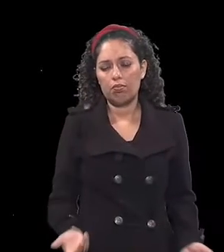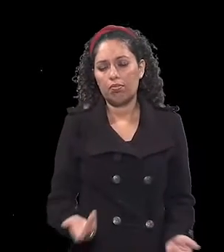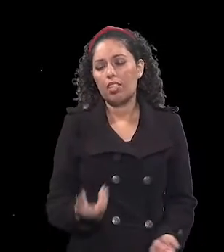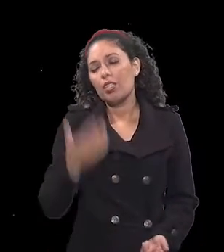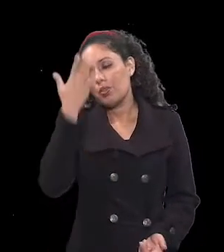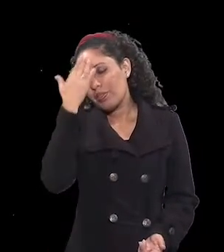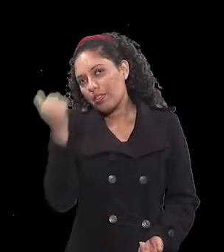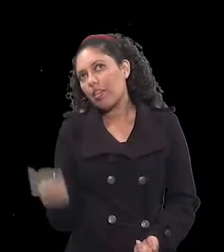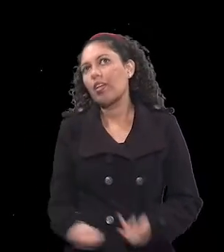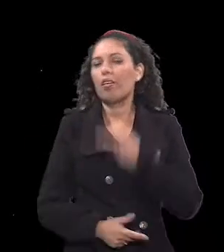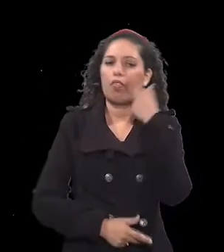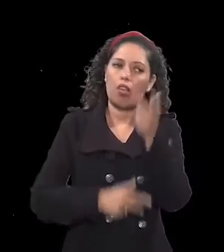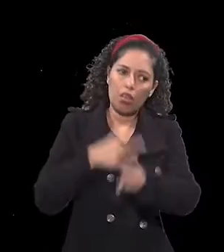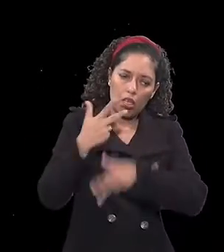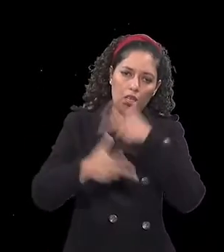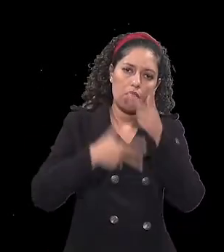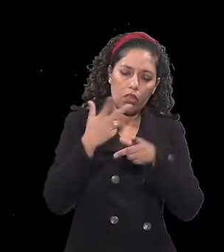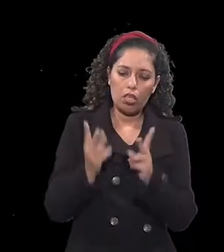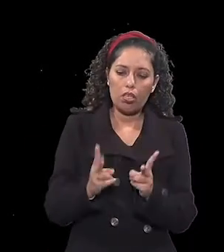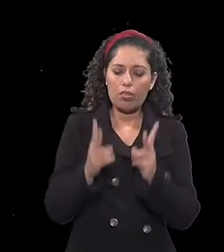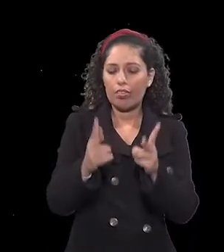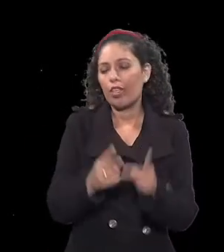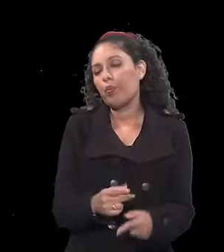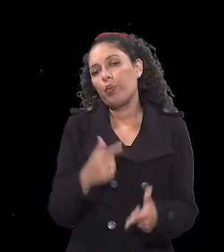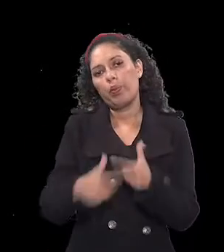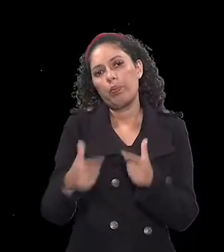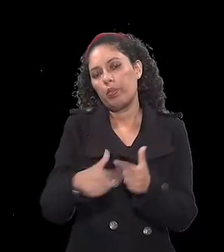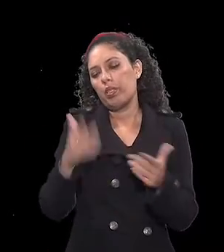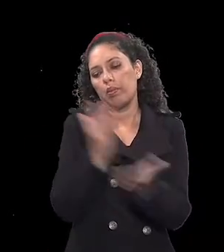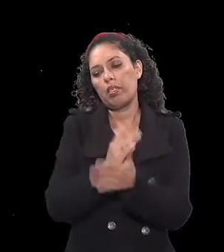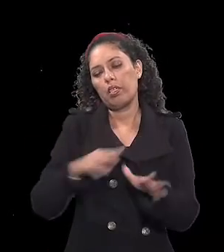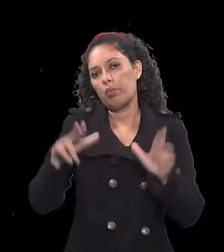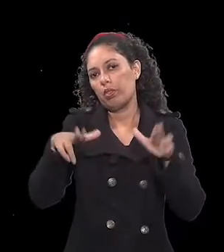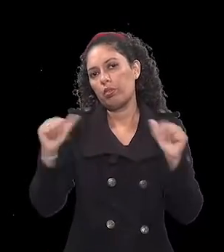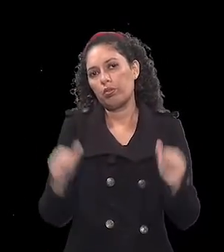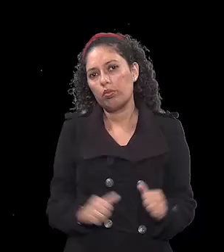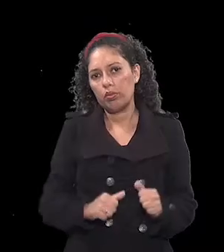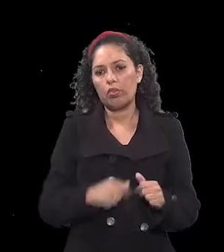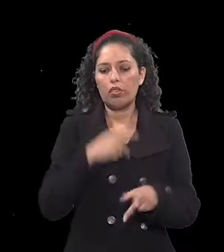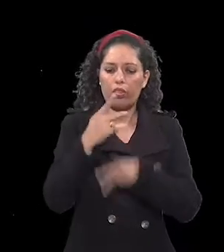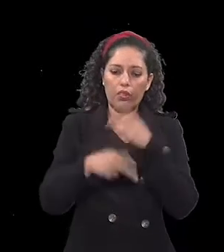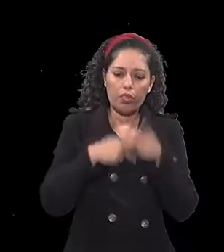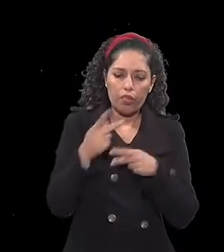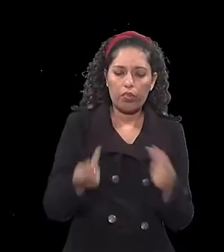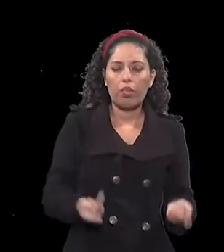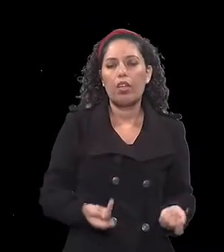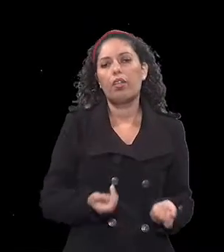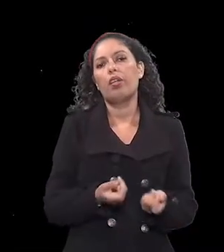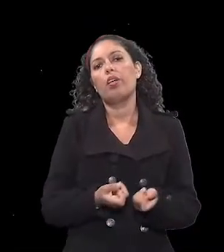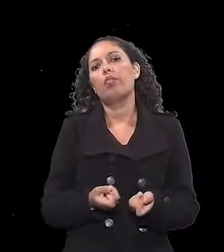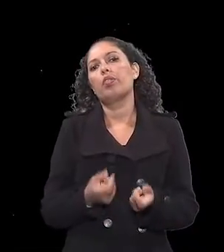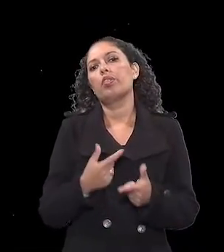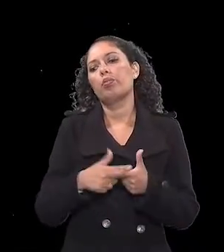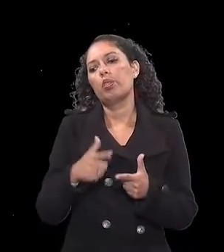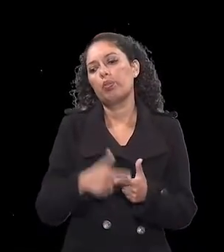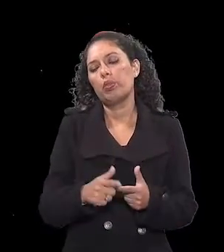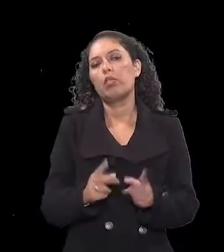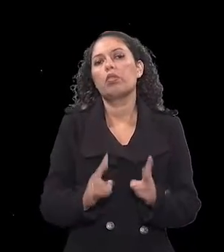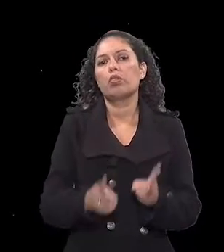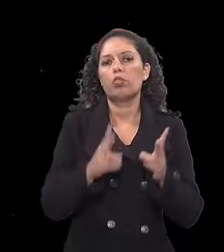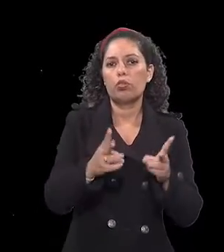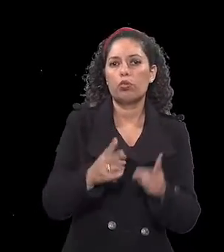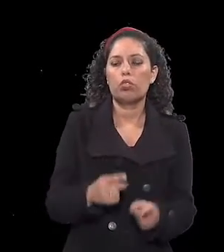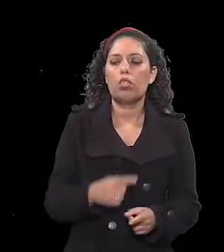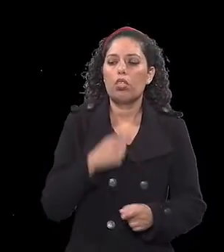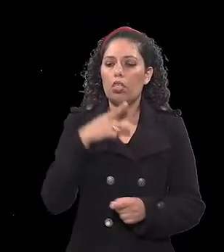sei que não adianta eu reproduzir essa mesma fala que a gente não resolve, né? Eu poderia fazer aquela brincadeira de escravo e já passando um problema adiante. Eu